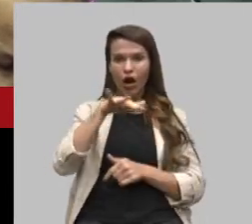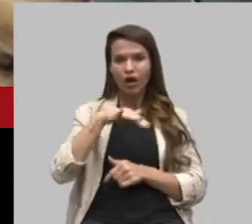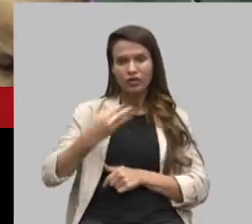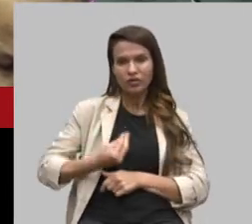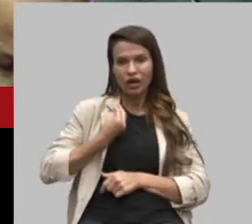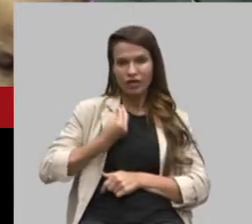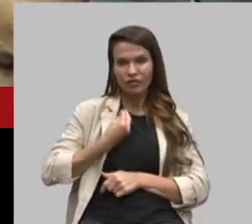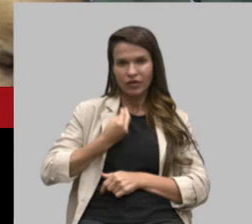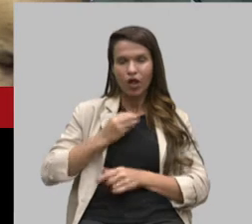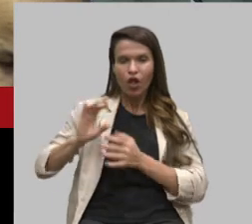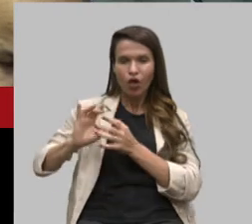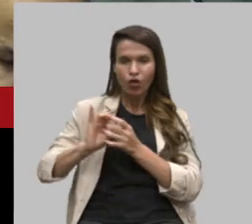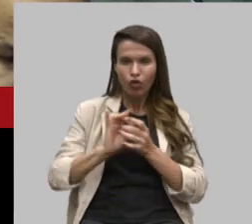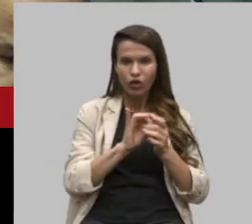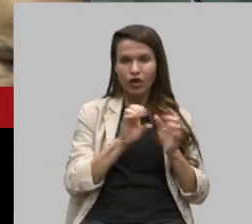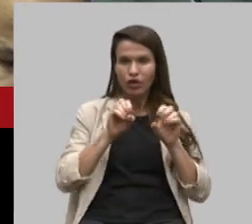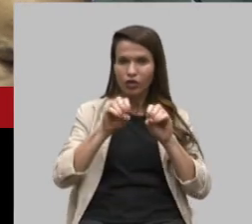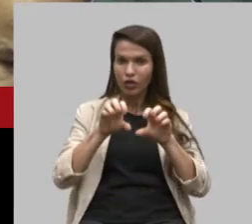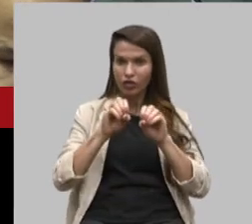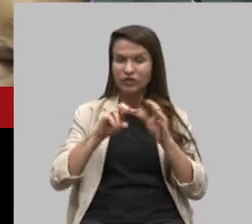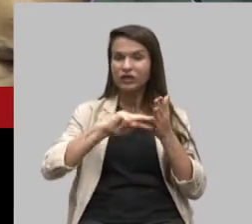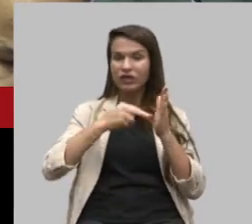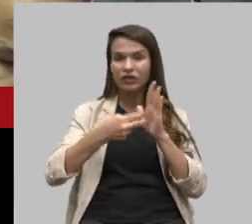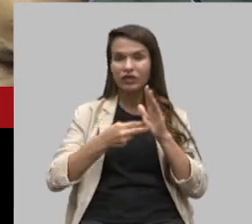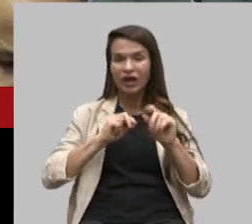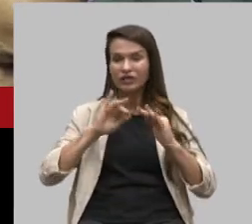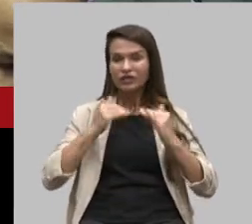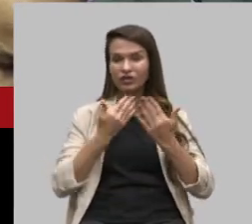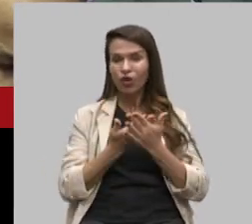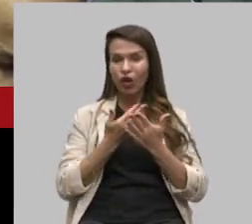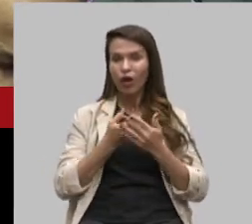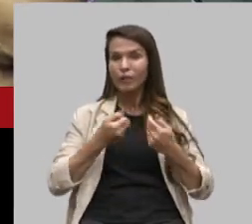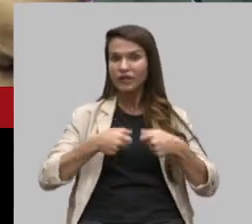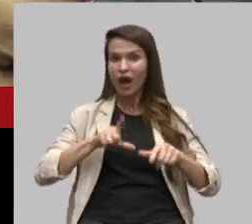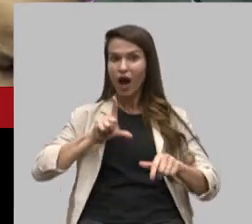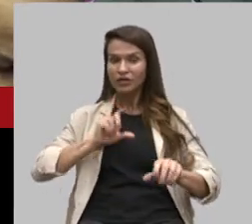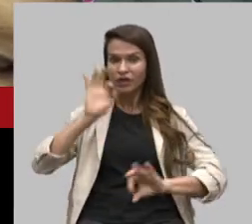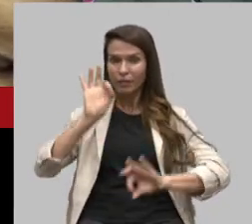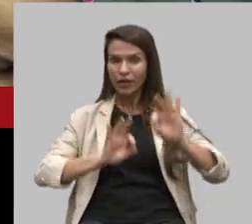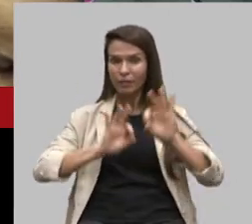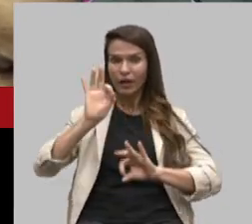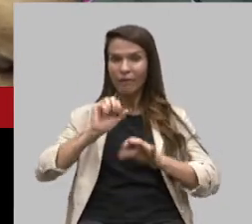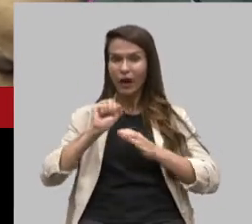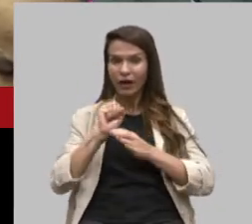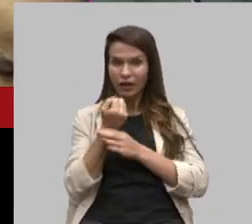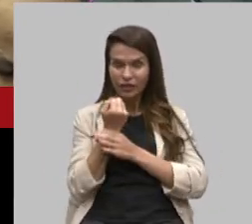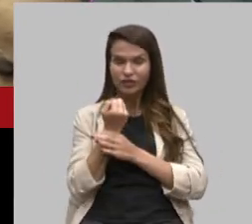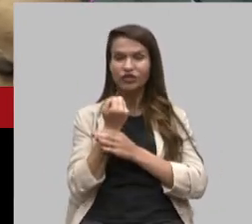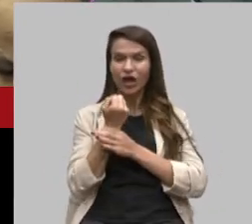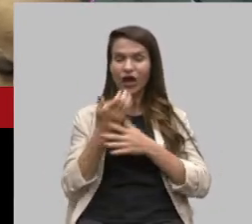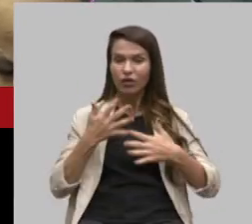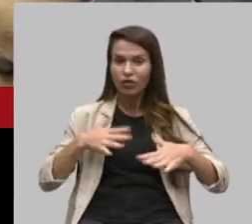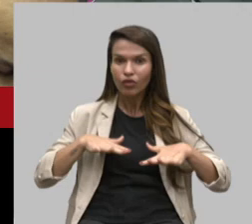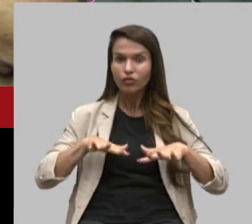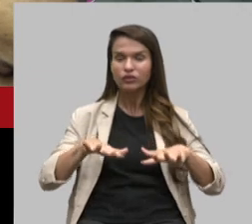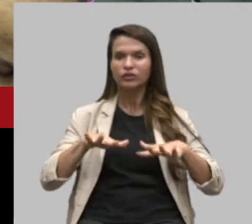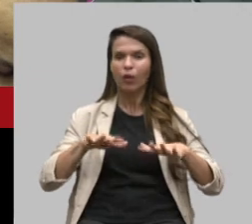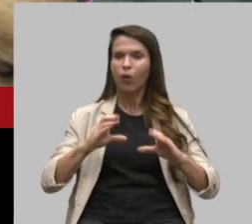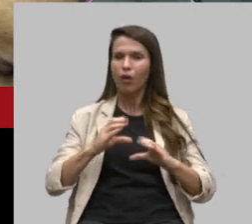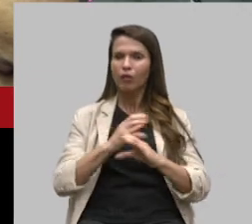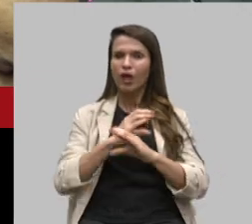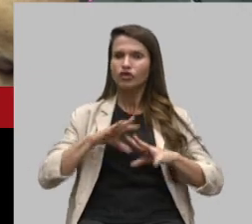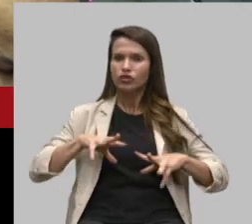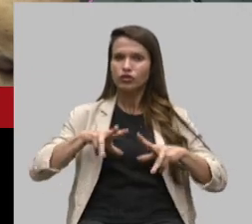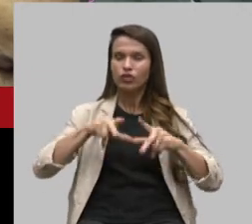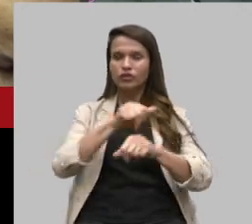contexto Educacional Isso significa que as escolas devem estar preparadas para garantir a inclusão plena de todos os